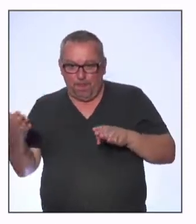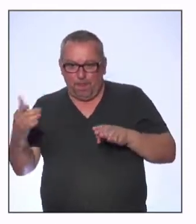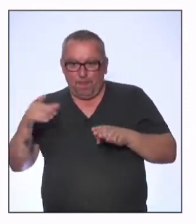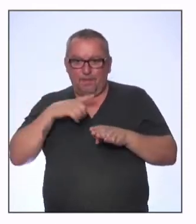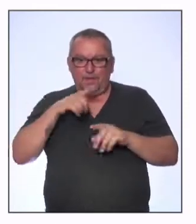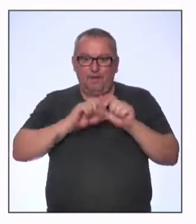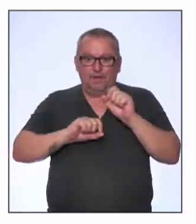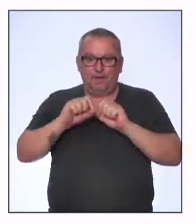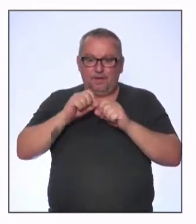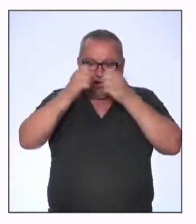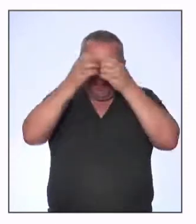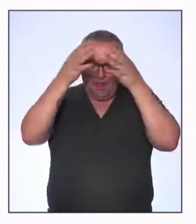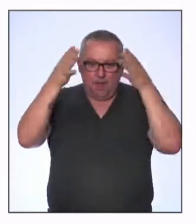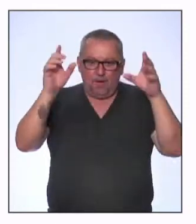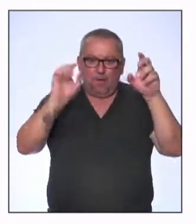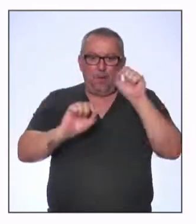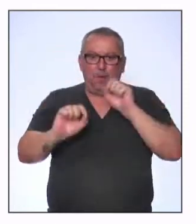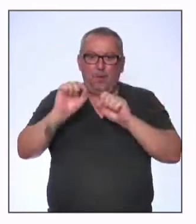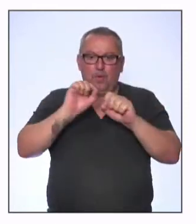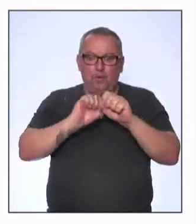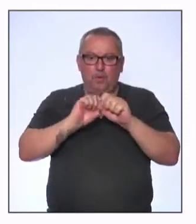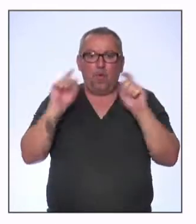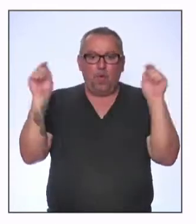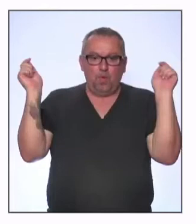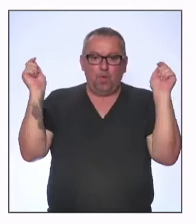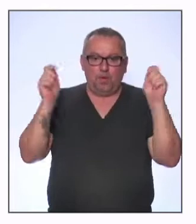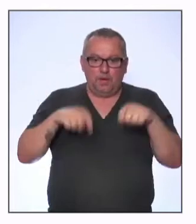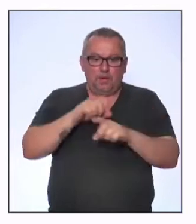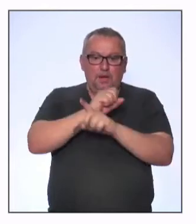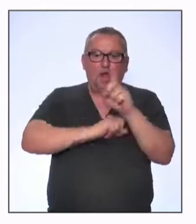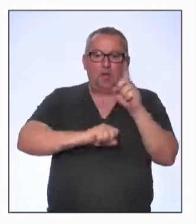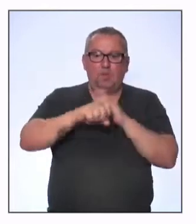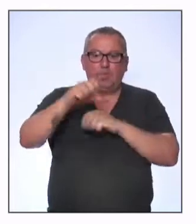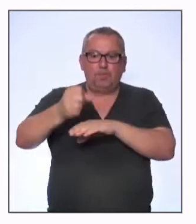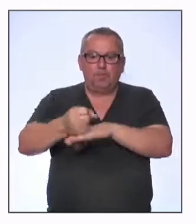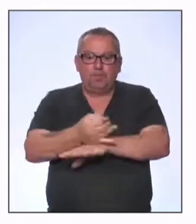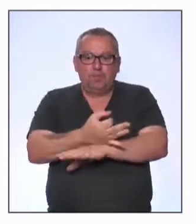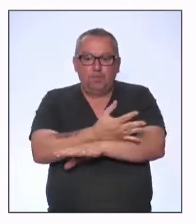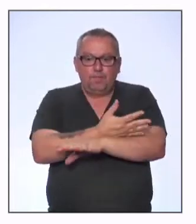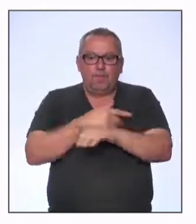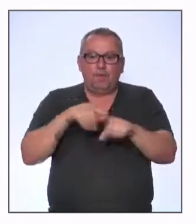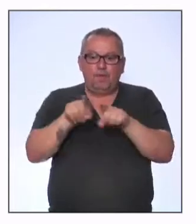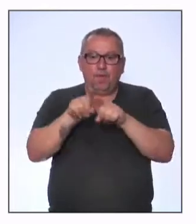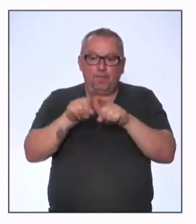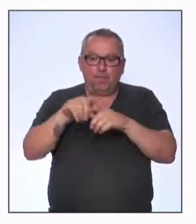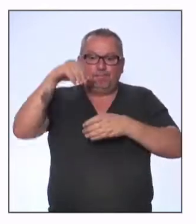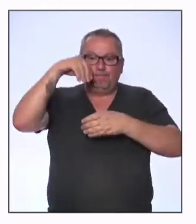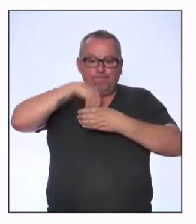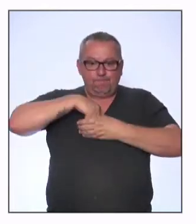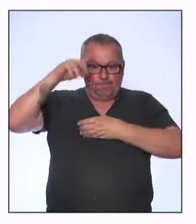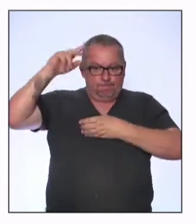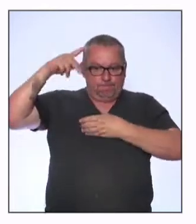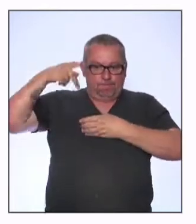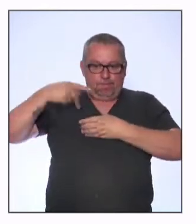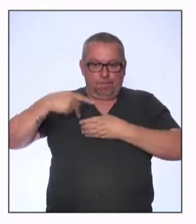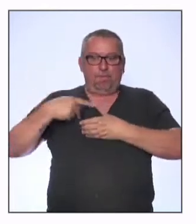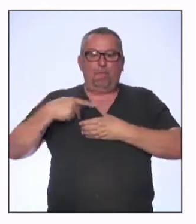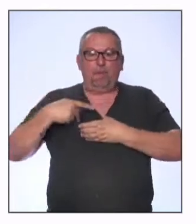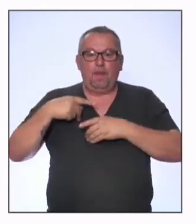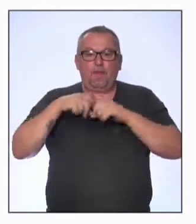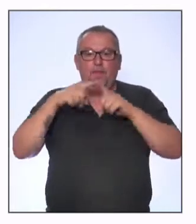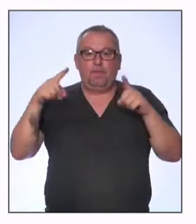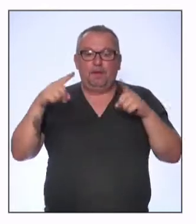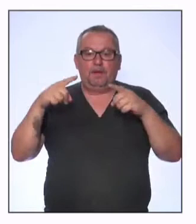tem claramente competências socioemocionais, ou intrapessoais ou interpessoais, mas